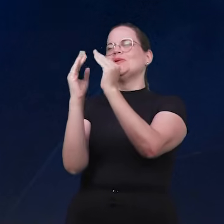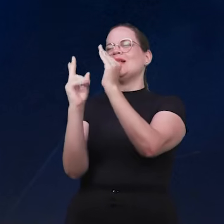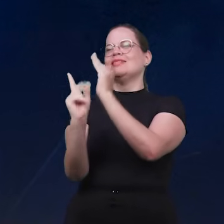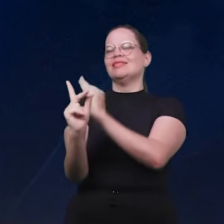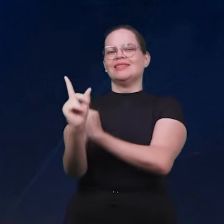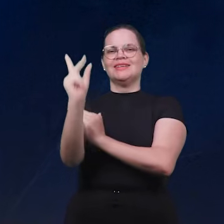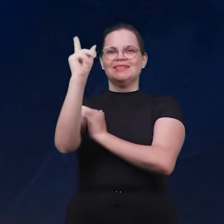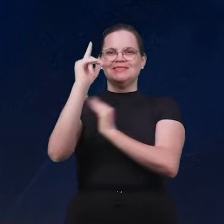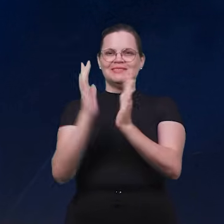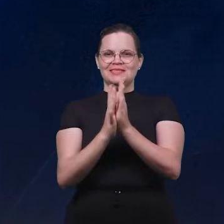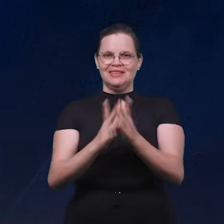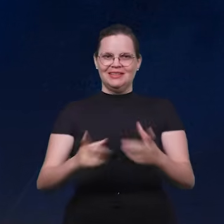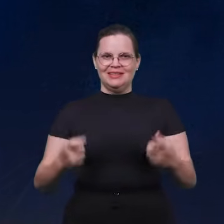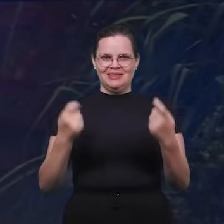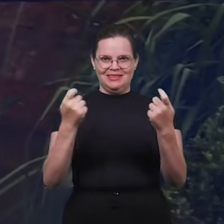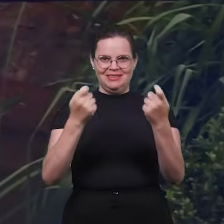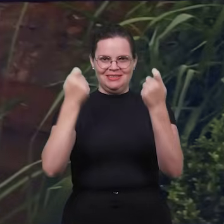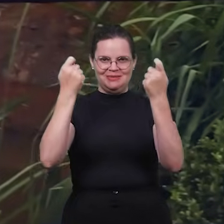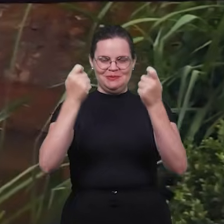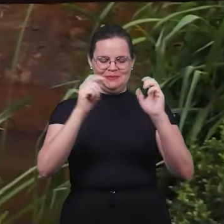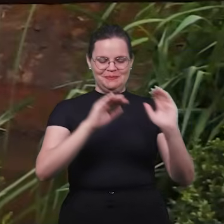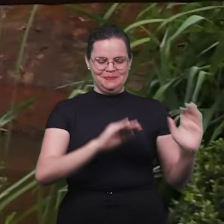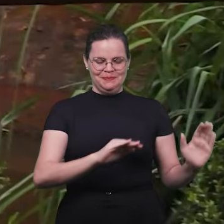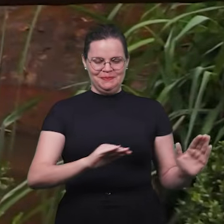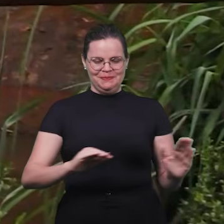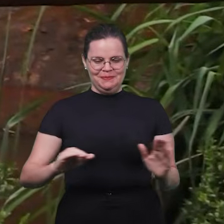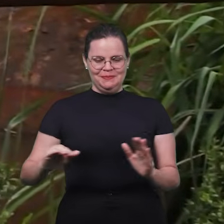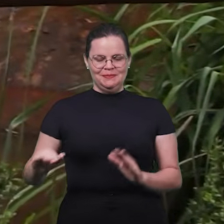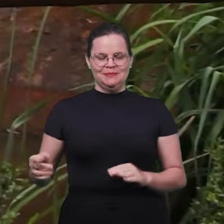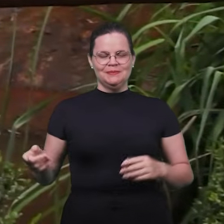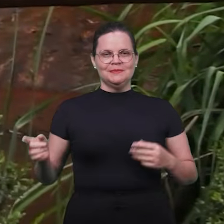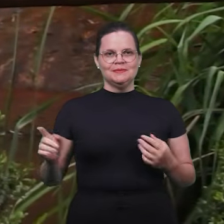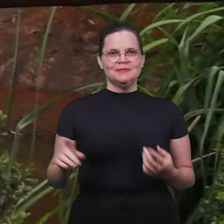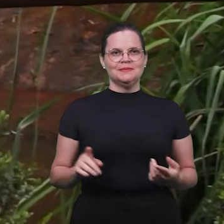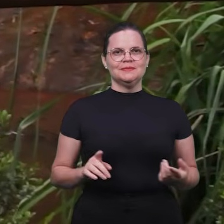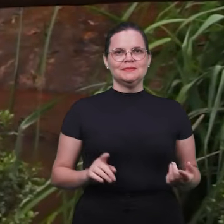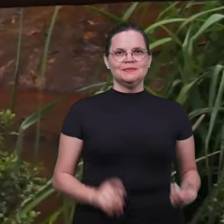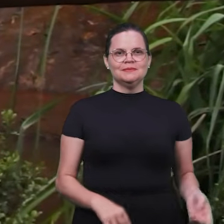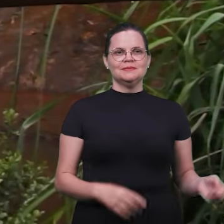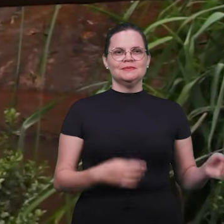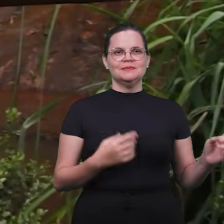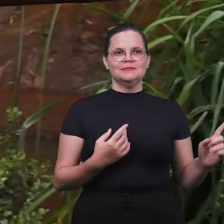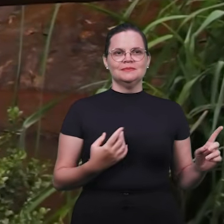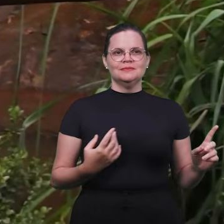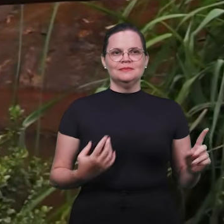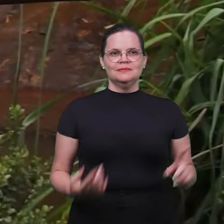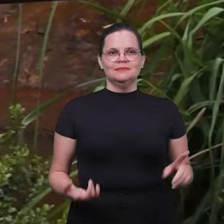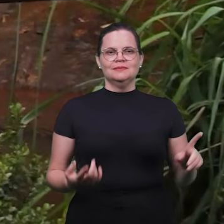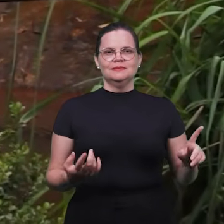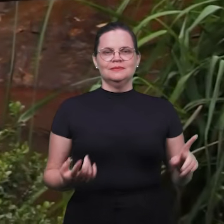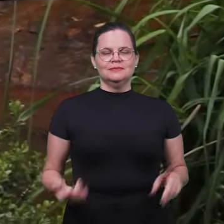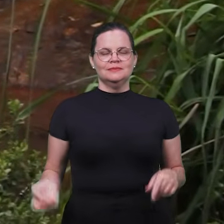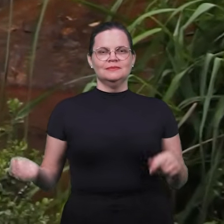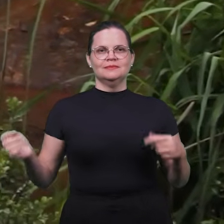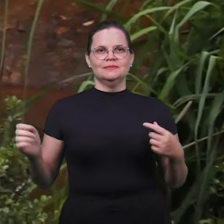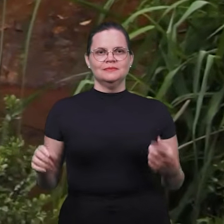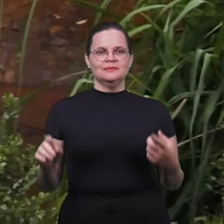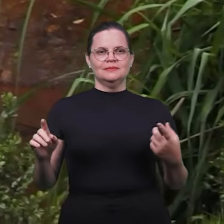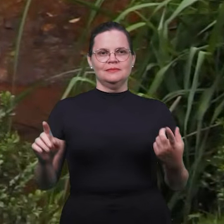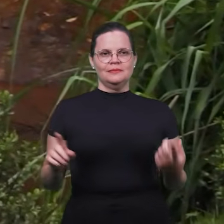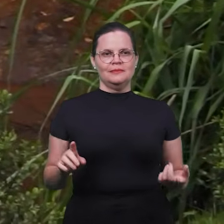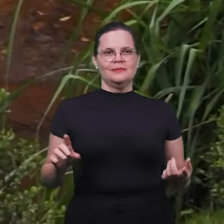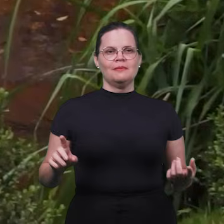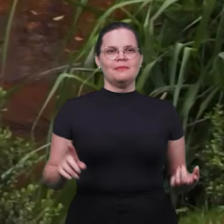sempre. Louvado seja Deus!